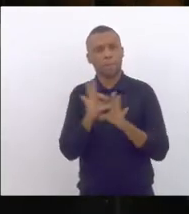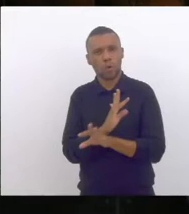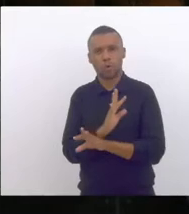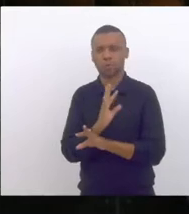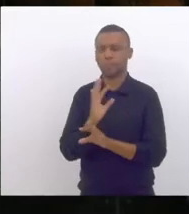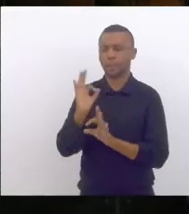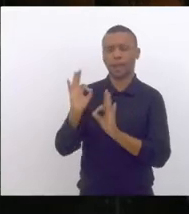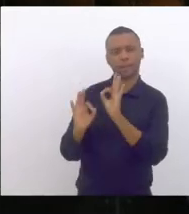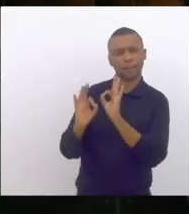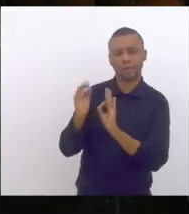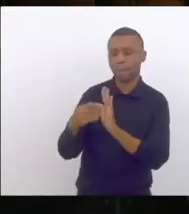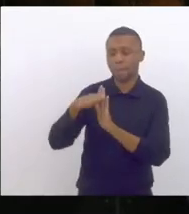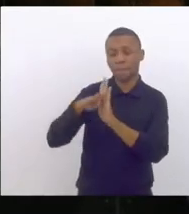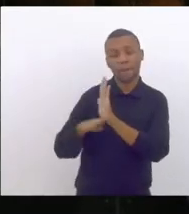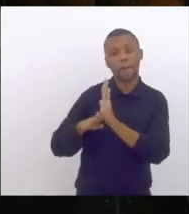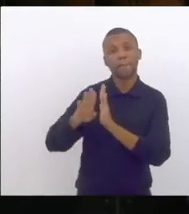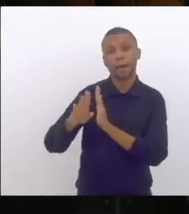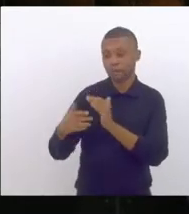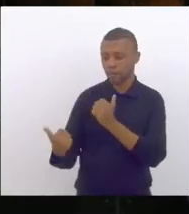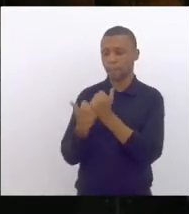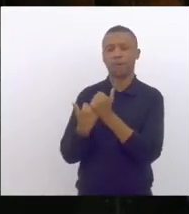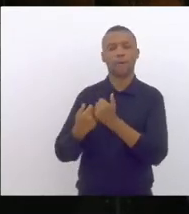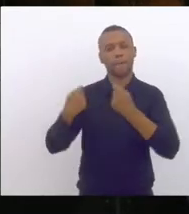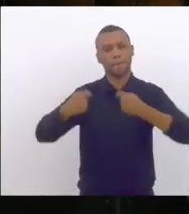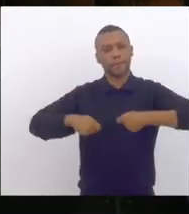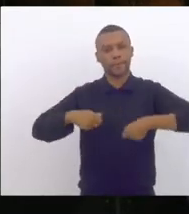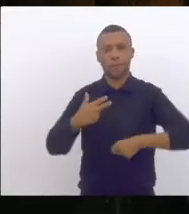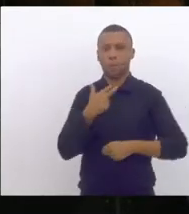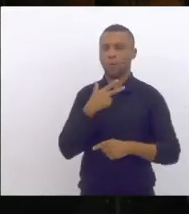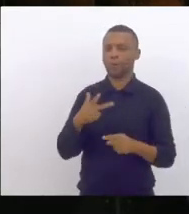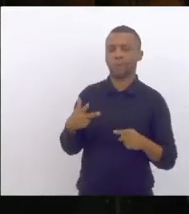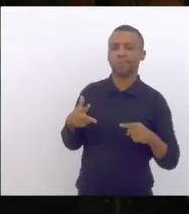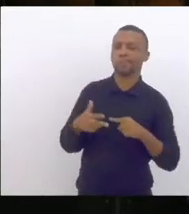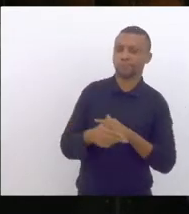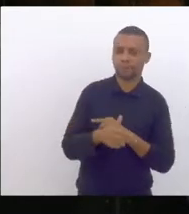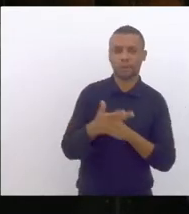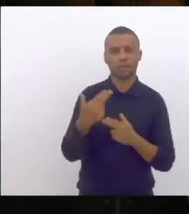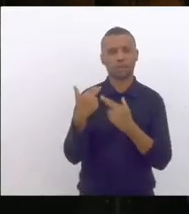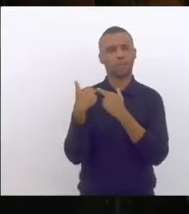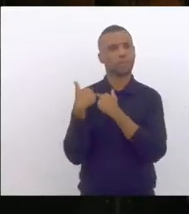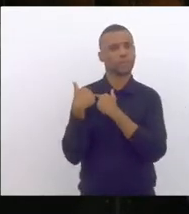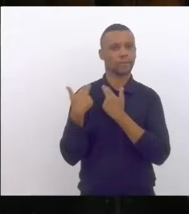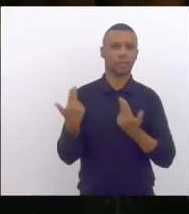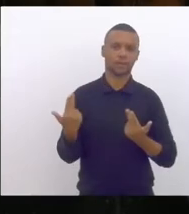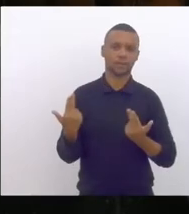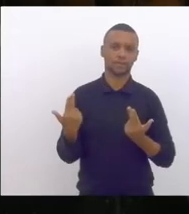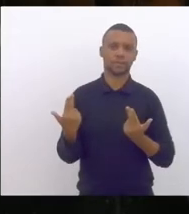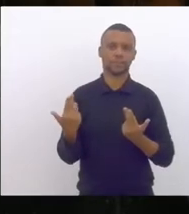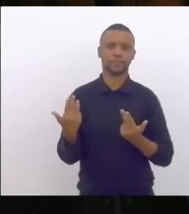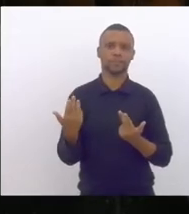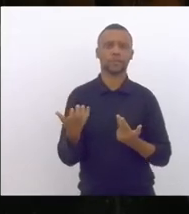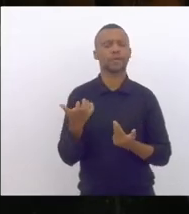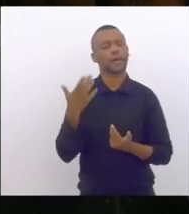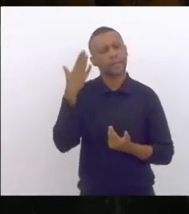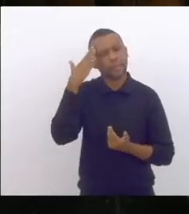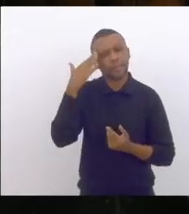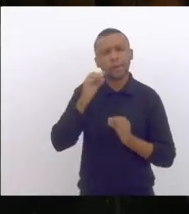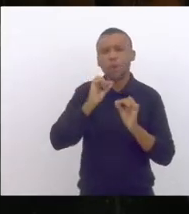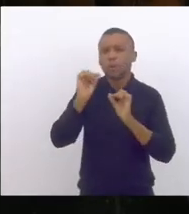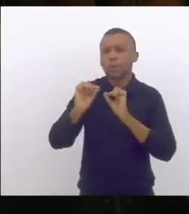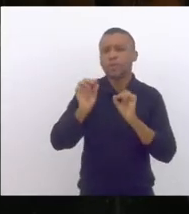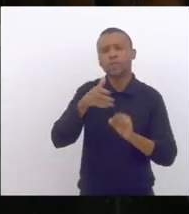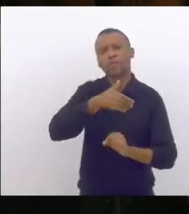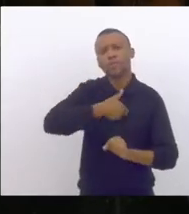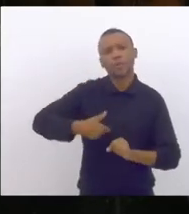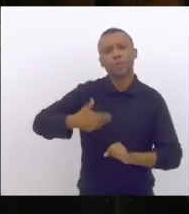mas tem que ter apoio não pode ser furtado essa responsabilidade eu gostaria de saber o que que o governador iria